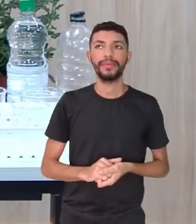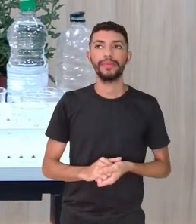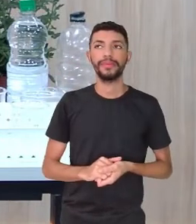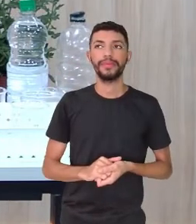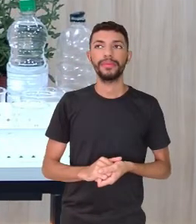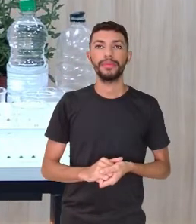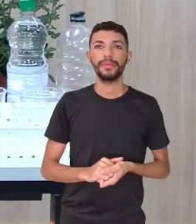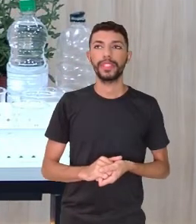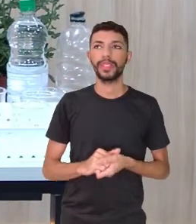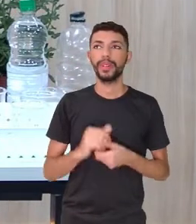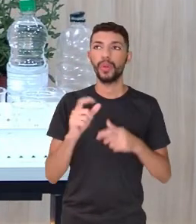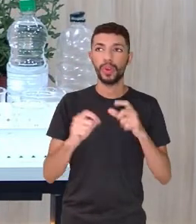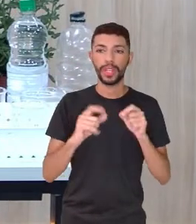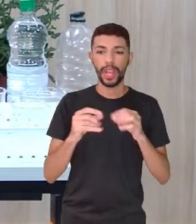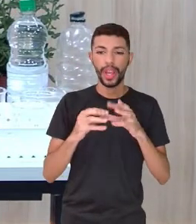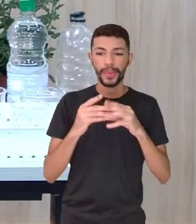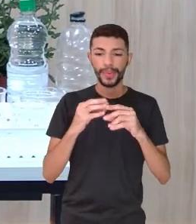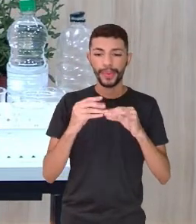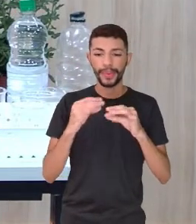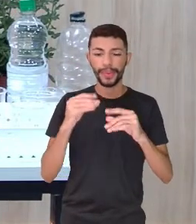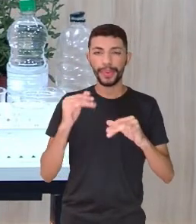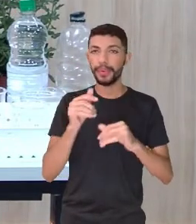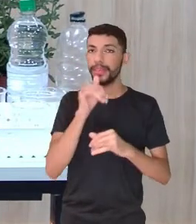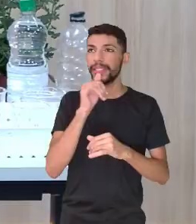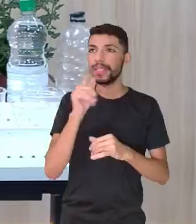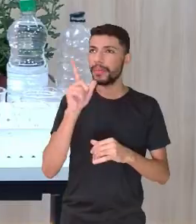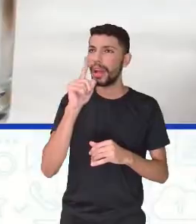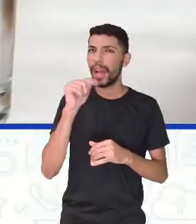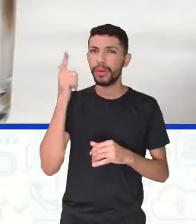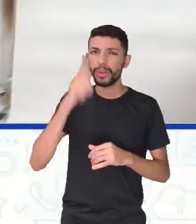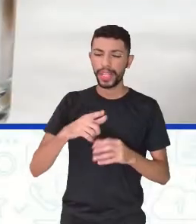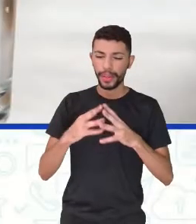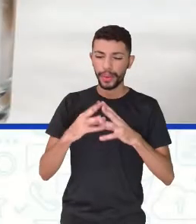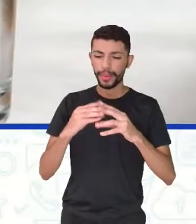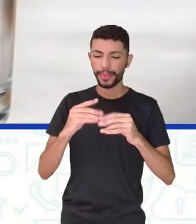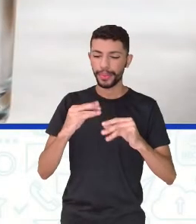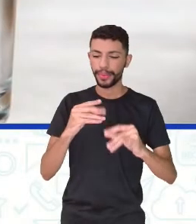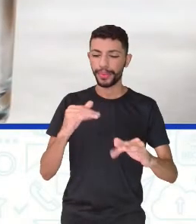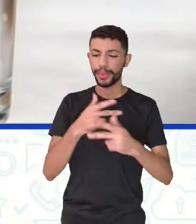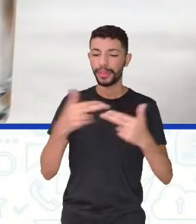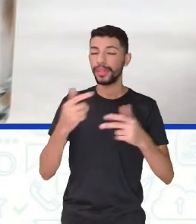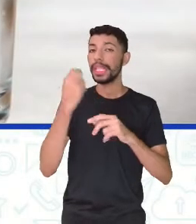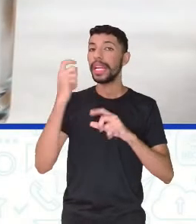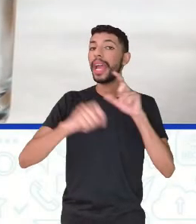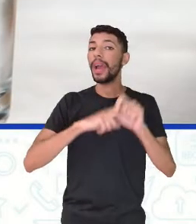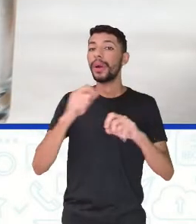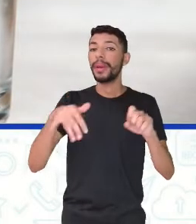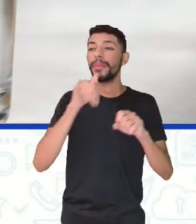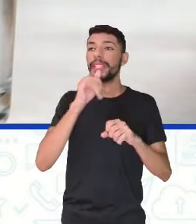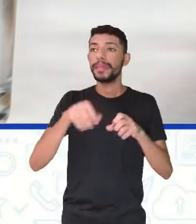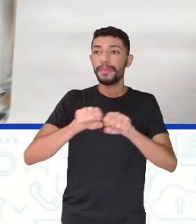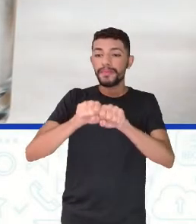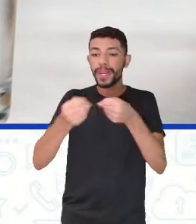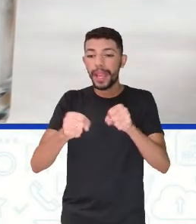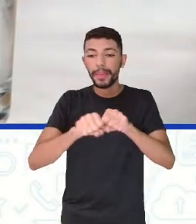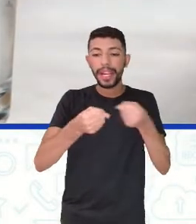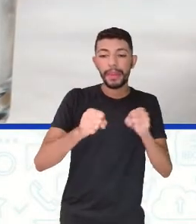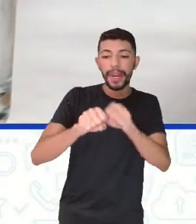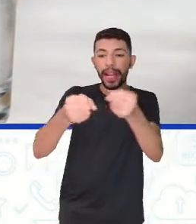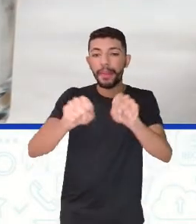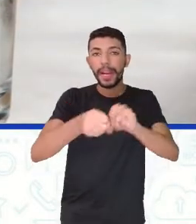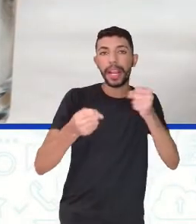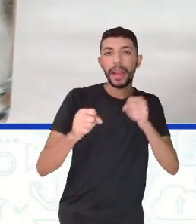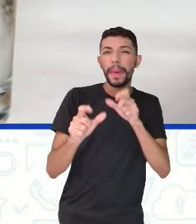essa dissolução, essa medida que a água vai conseguindo aí dissolver, é a quebra, né? Ela consegue quebrar em partes